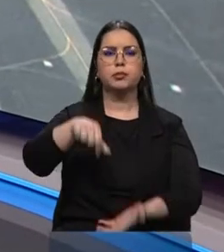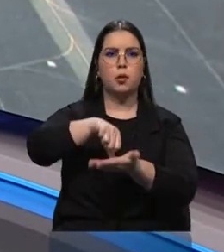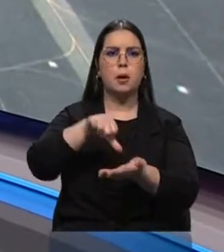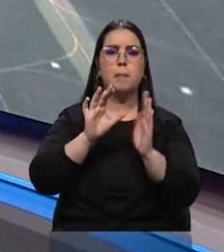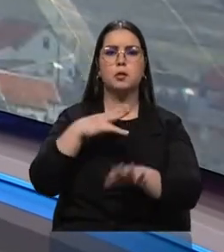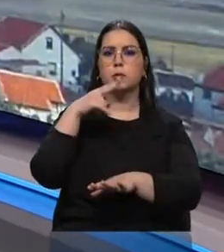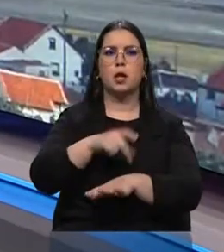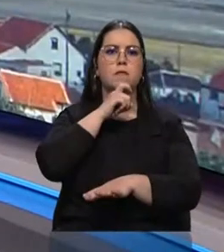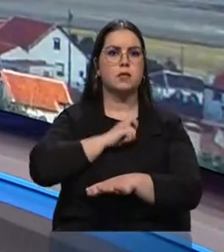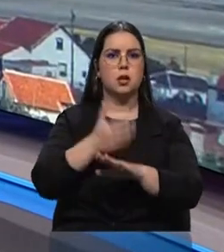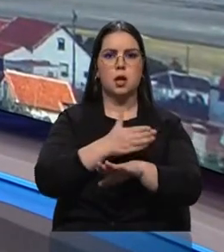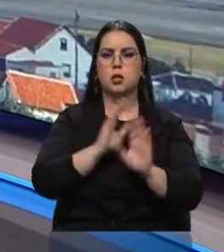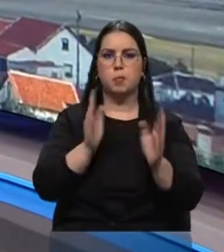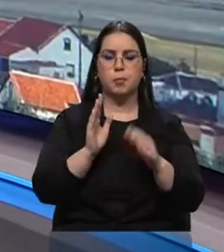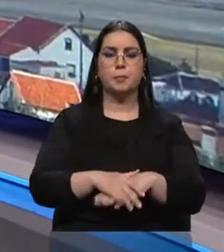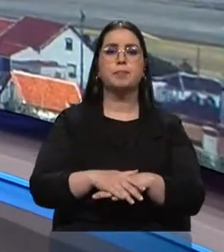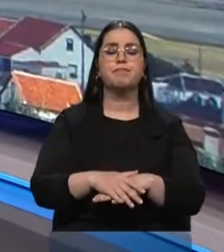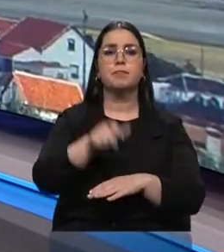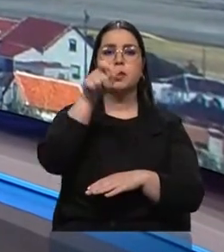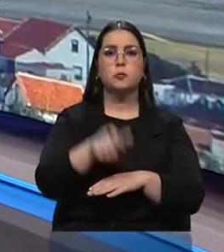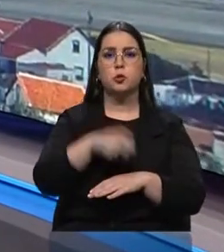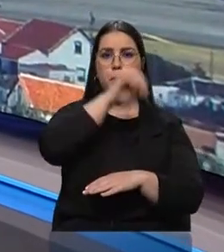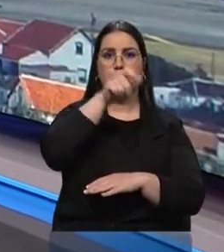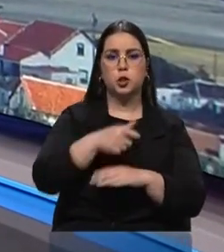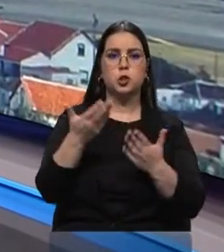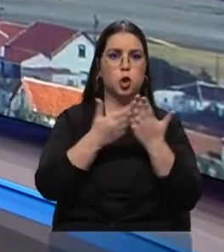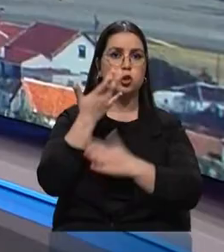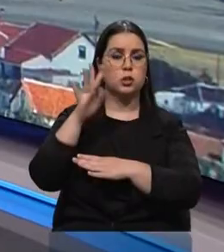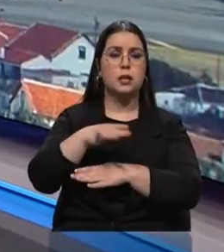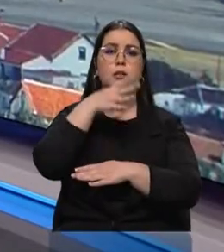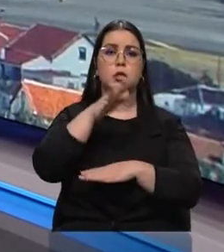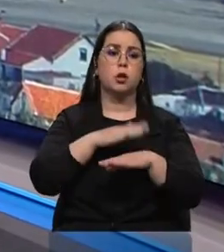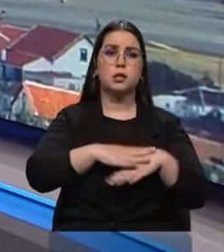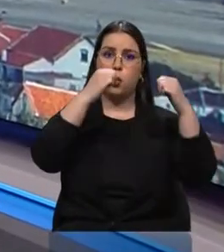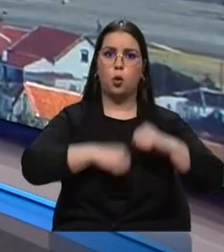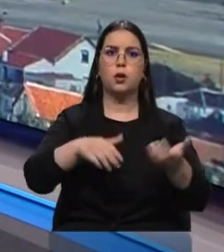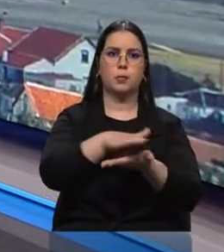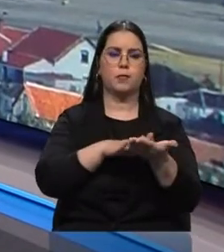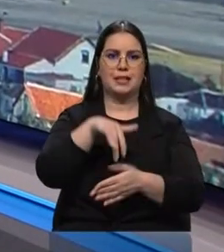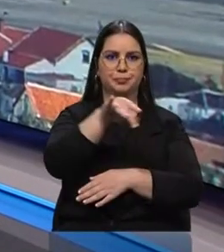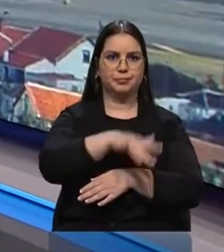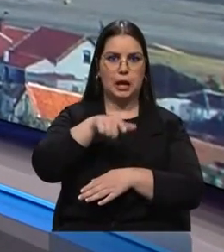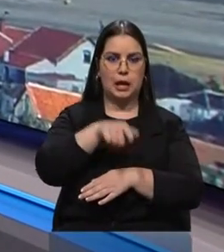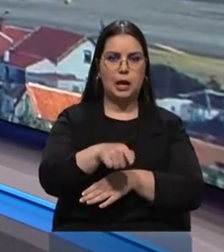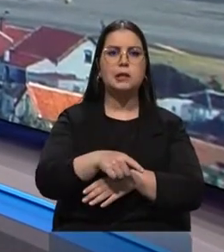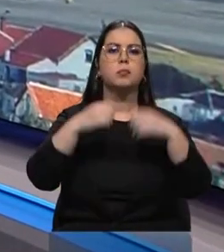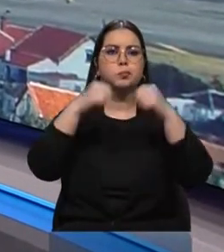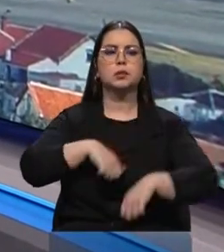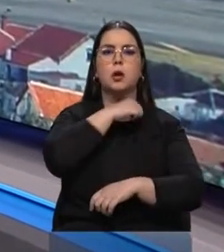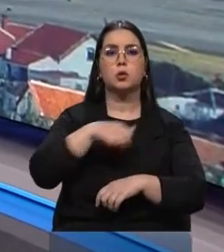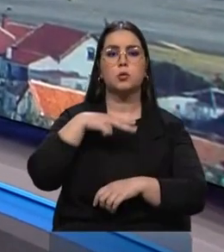avisado. O ministro dos Negócios Estrangeiros diz também que nos termos do acordo para a utilização da base, a autorização dada